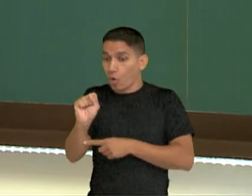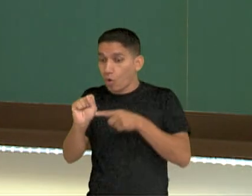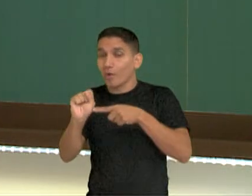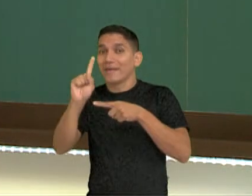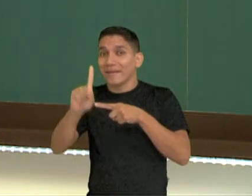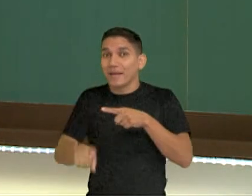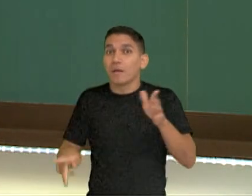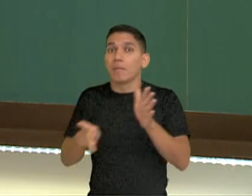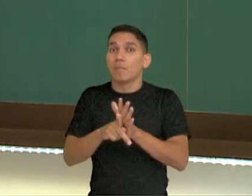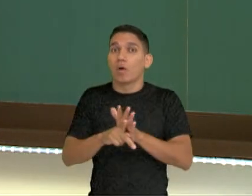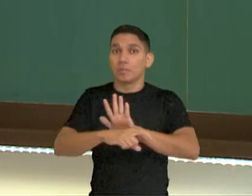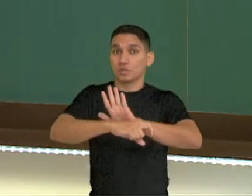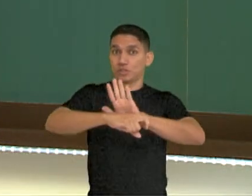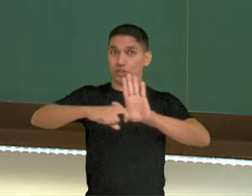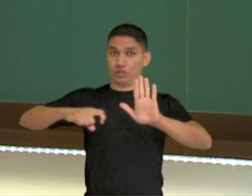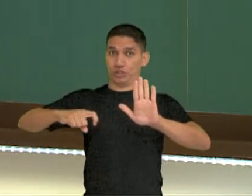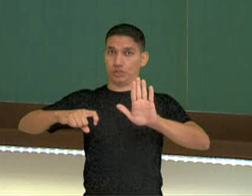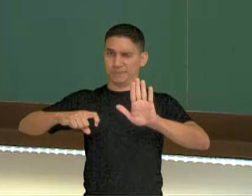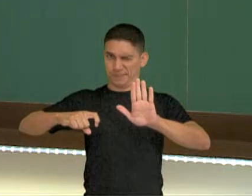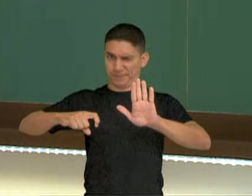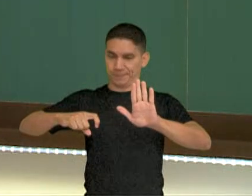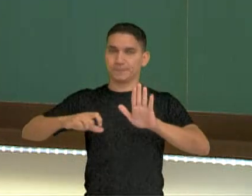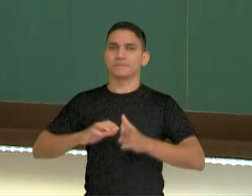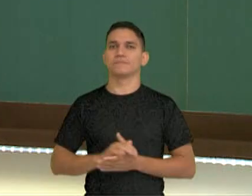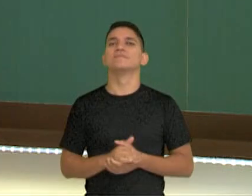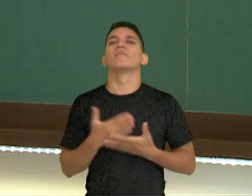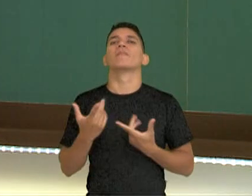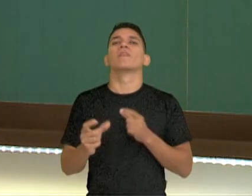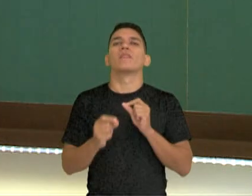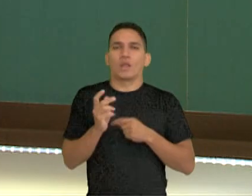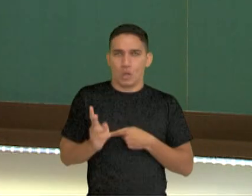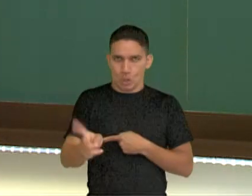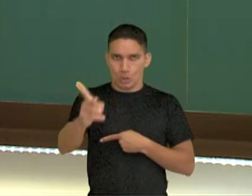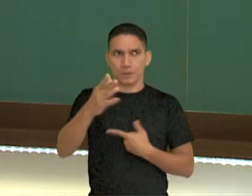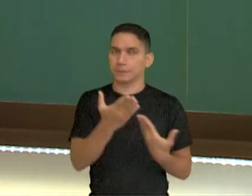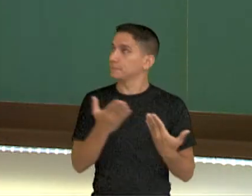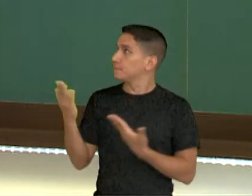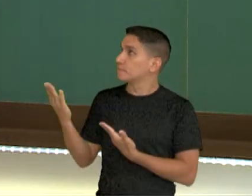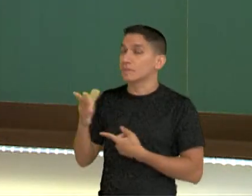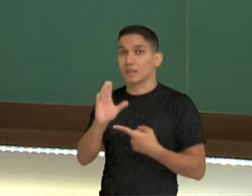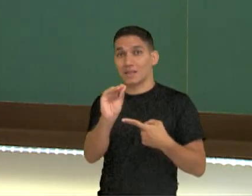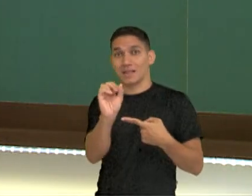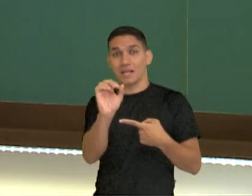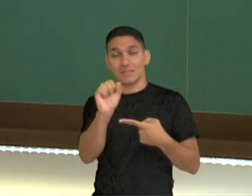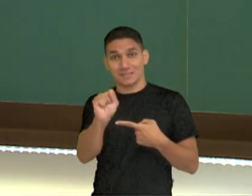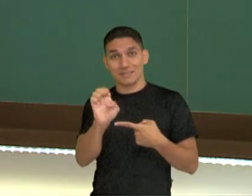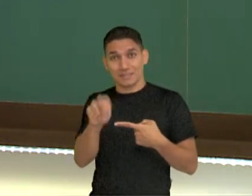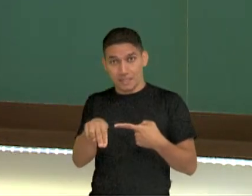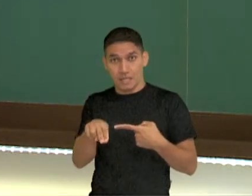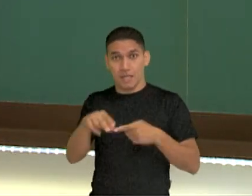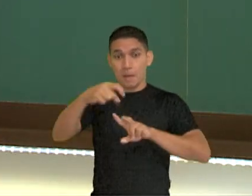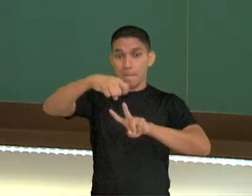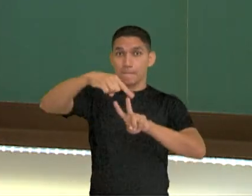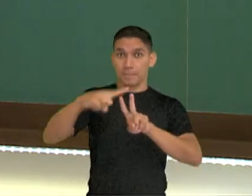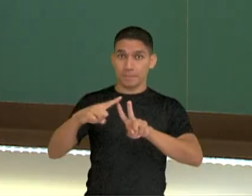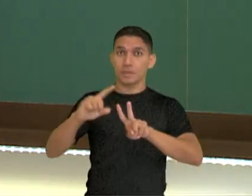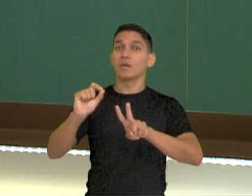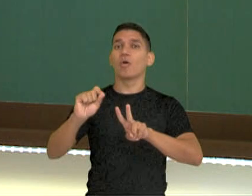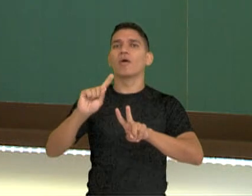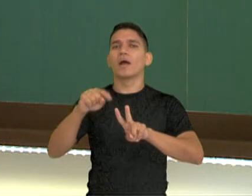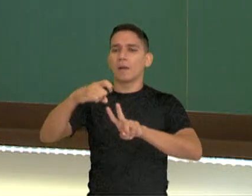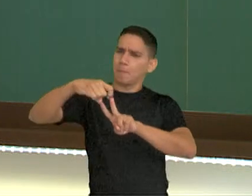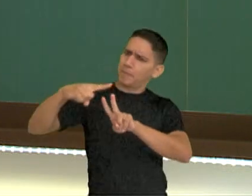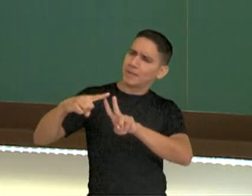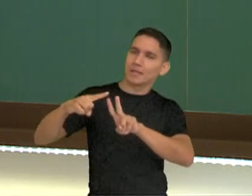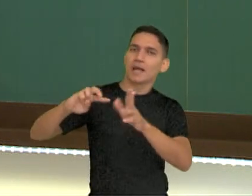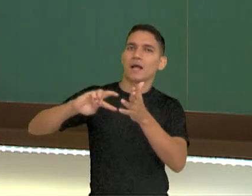no eixo X, ok? Então, continuamos fazendo agora seno de π. O π